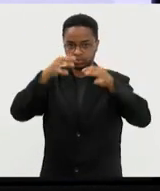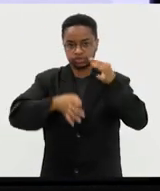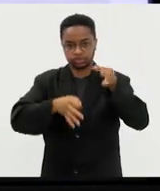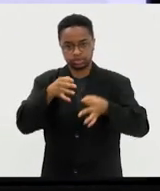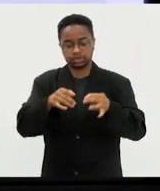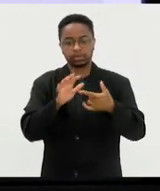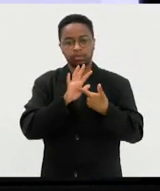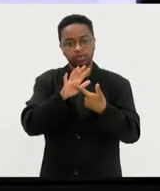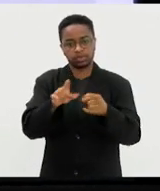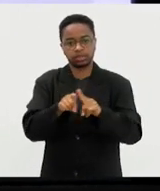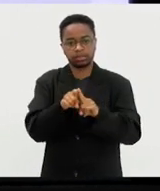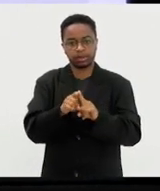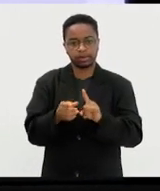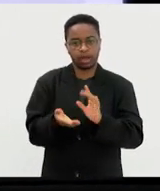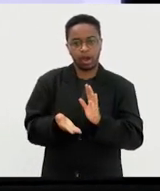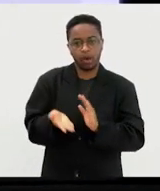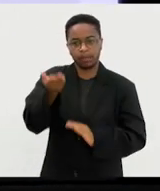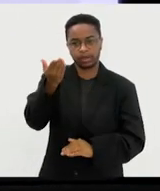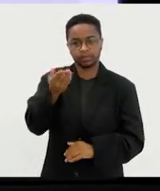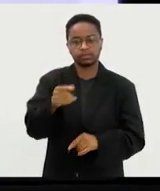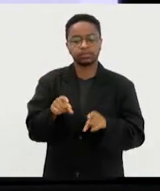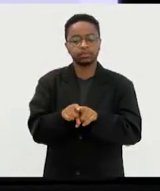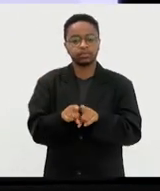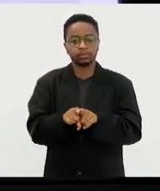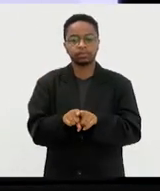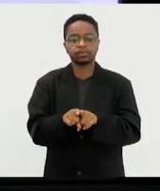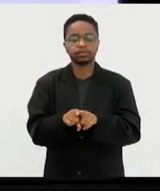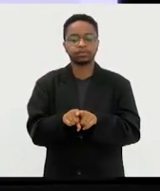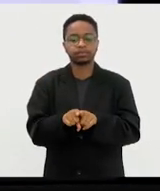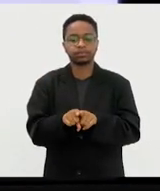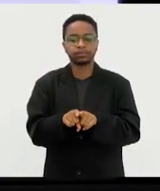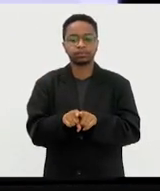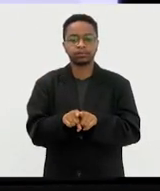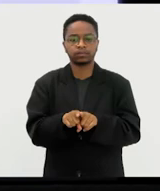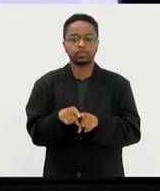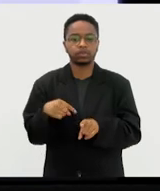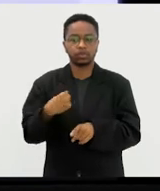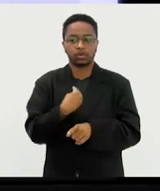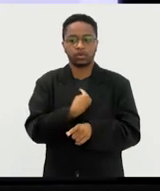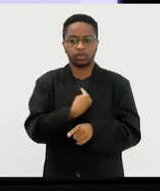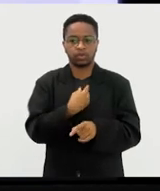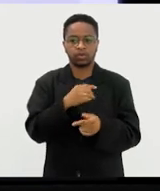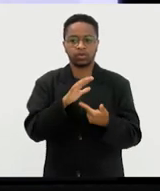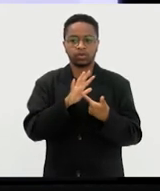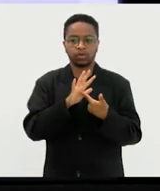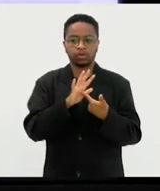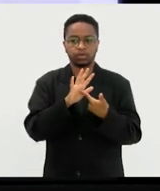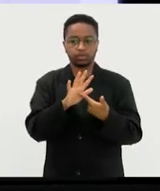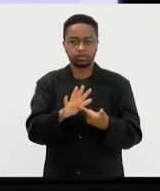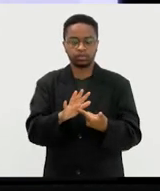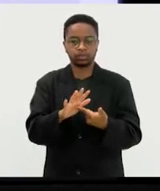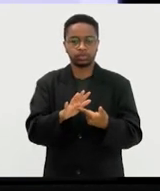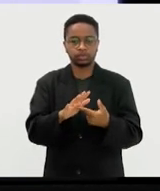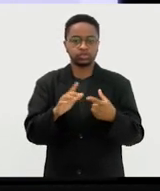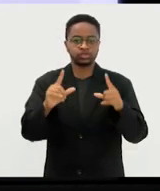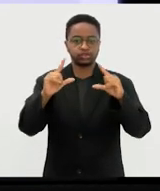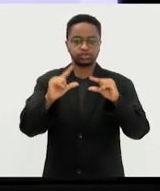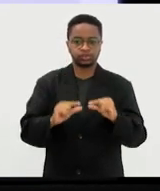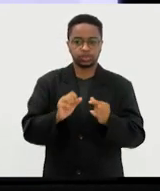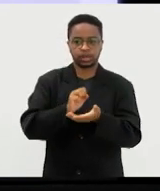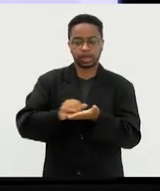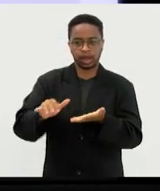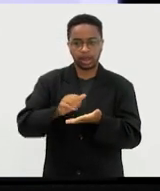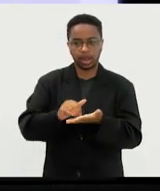algum crescimento. E a gente, isso aí foi parcialmente atenuado, né, por queda de despesas com